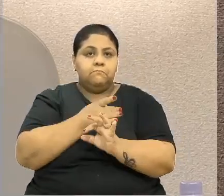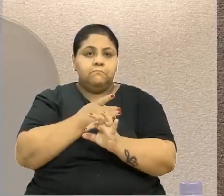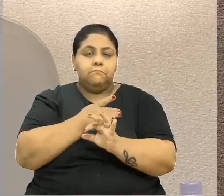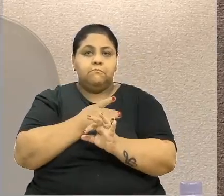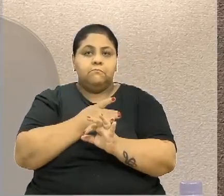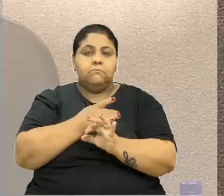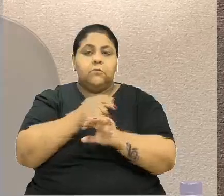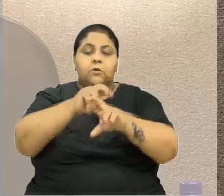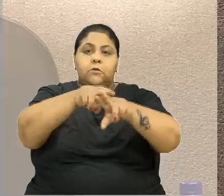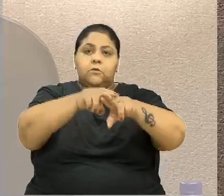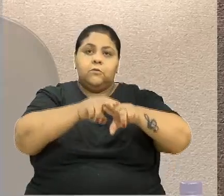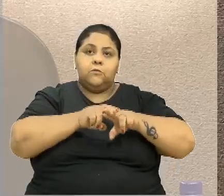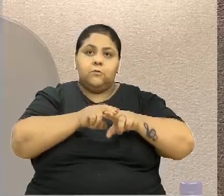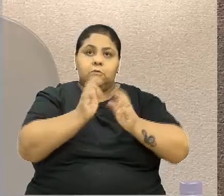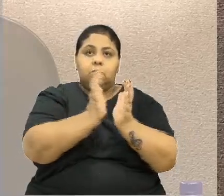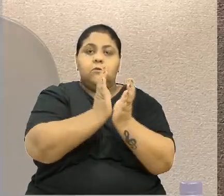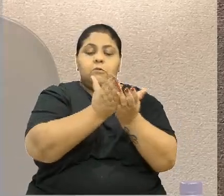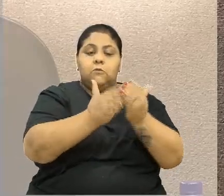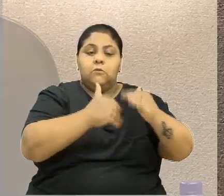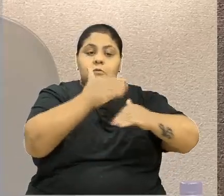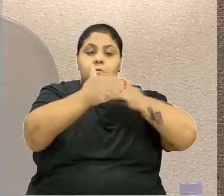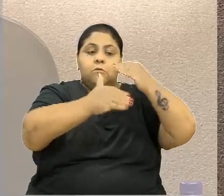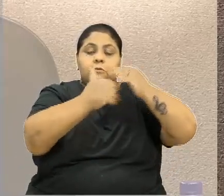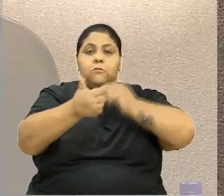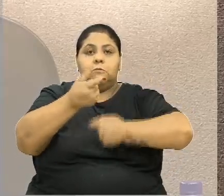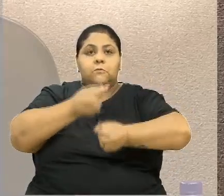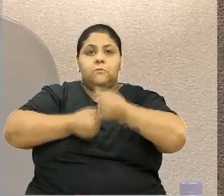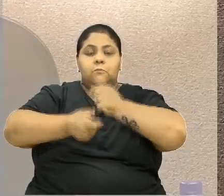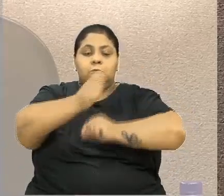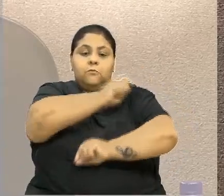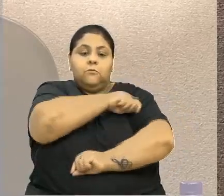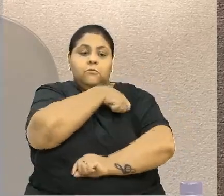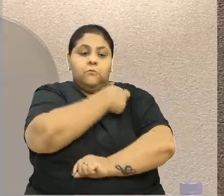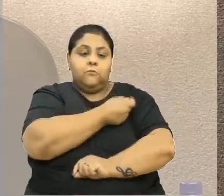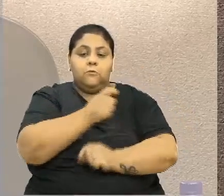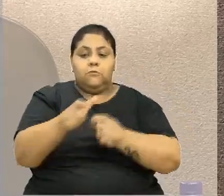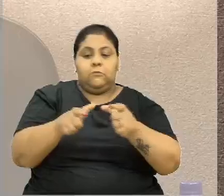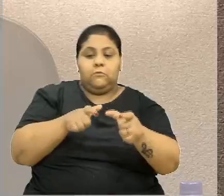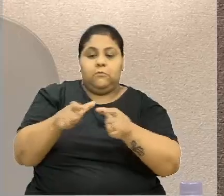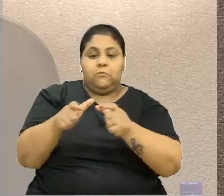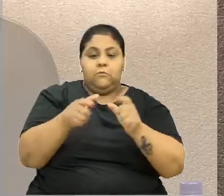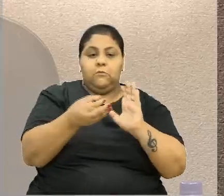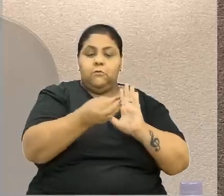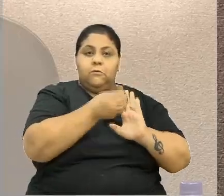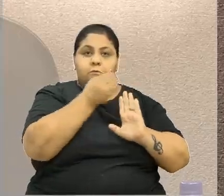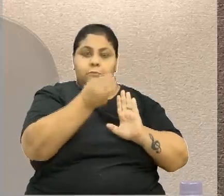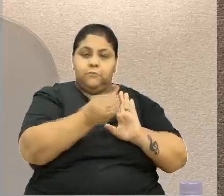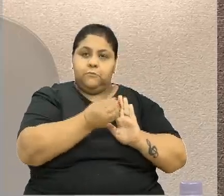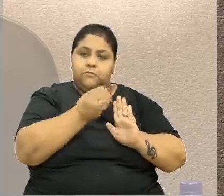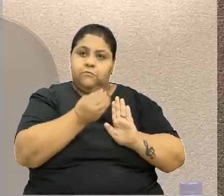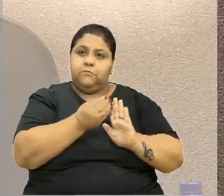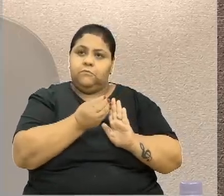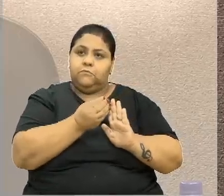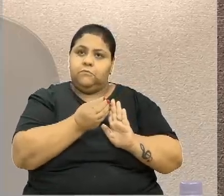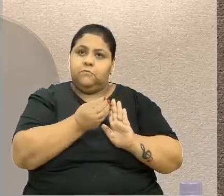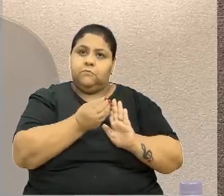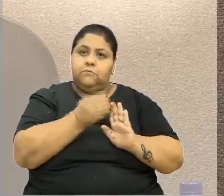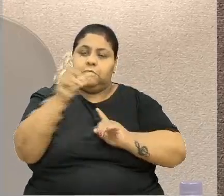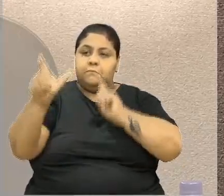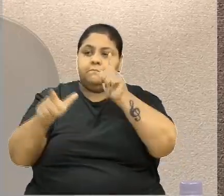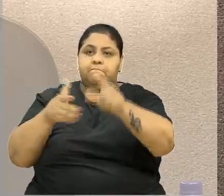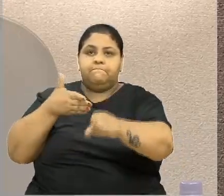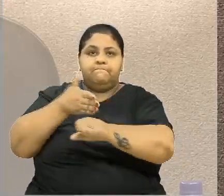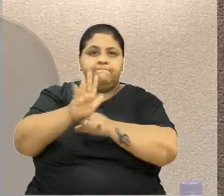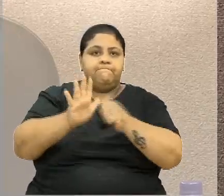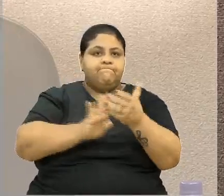Deste modo, essa Comissão de Desenvolvimento Econômico, Fiscalização, Controle Orçamentário e Turismo, por seus